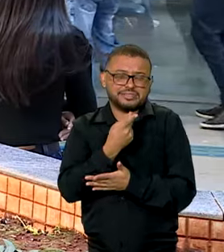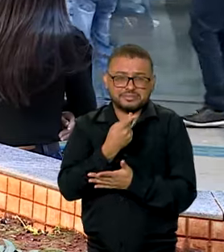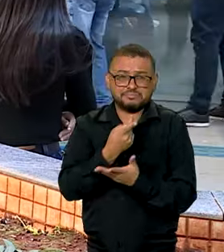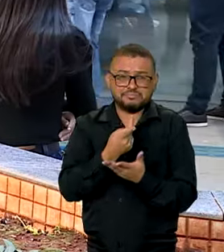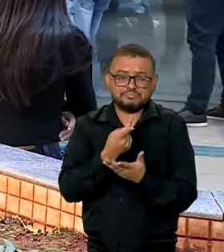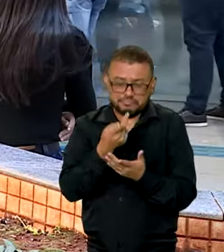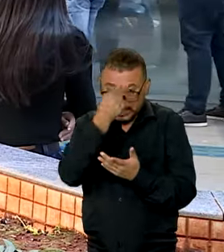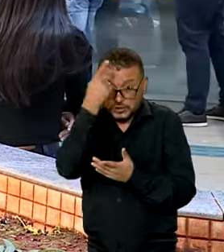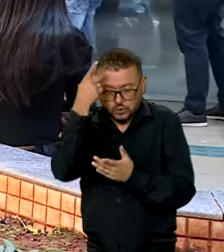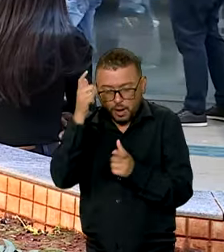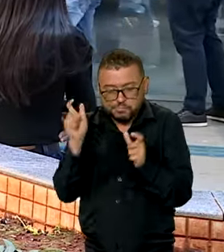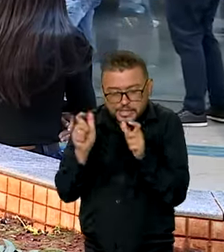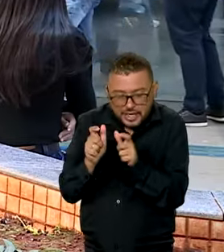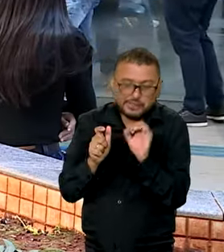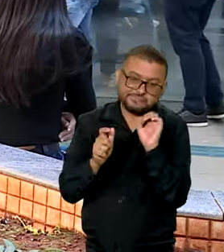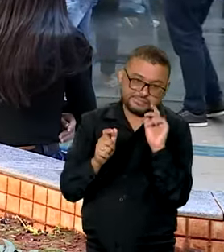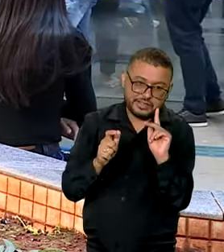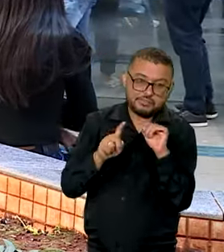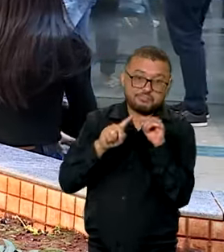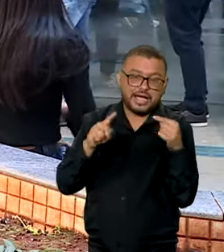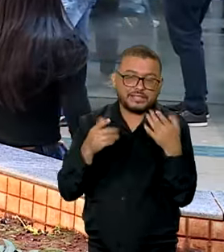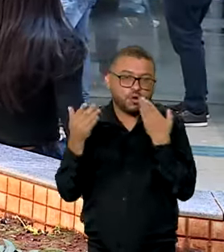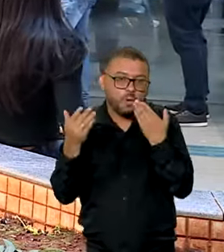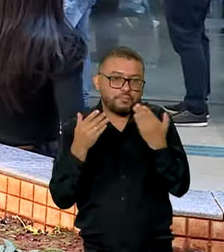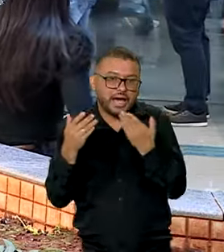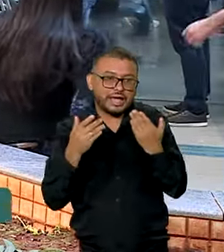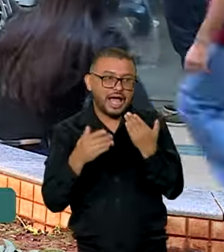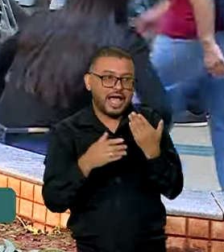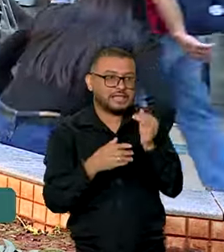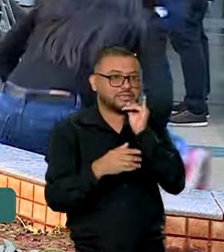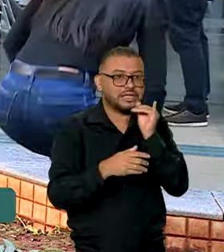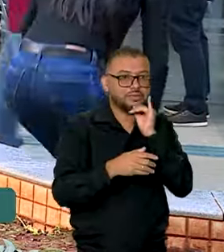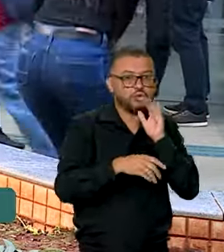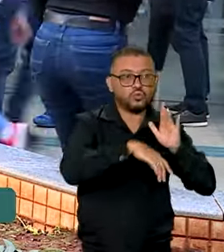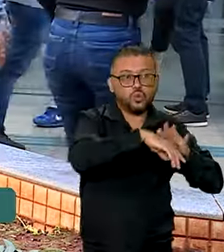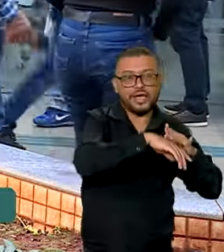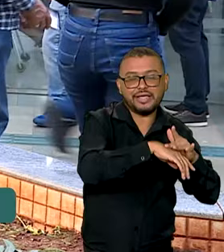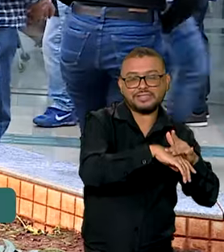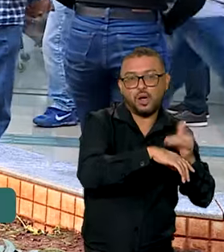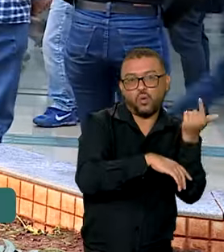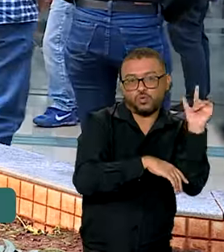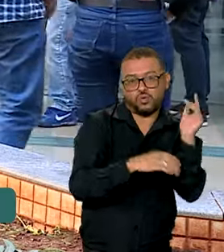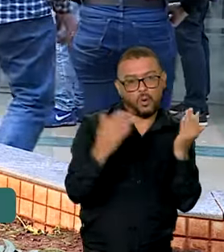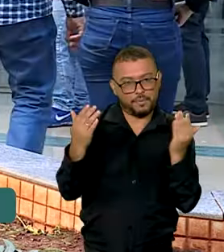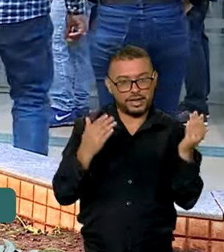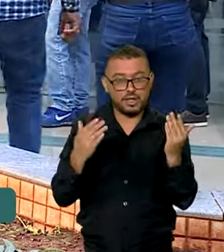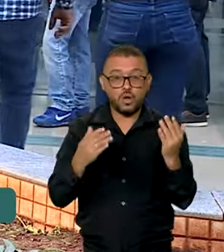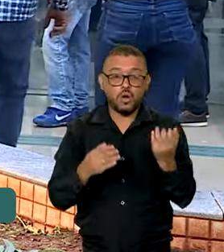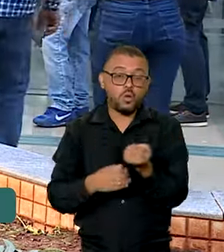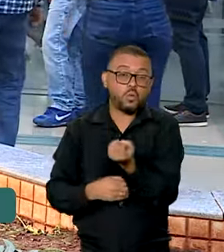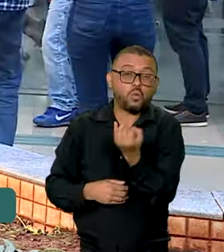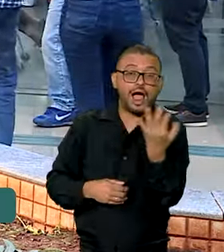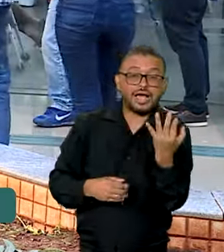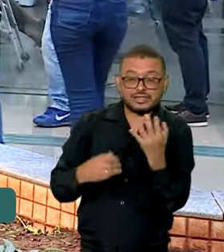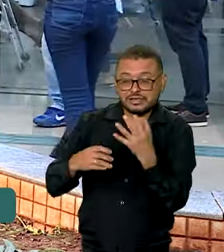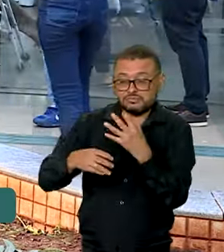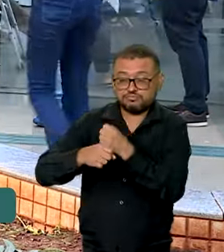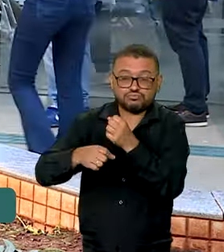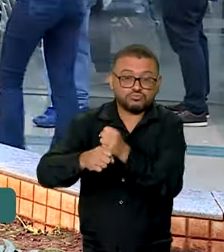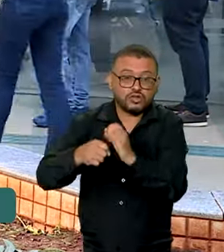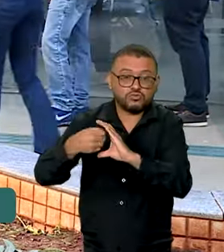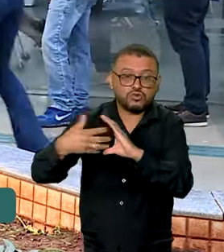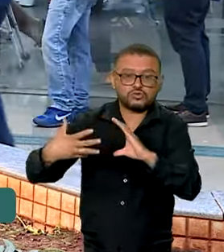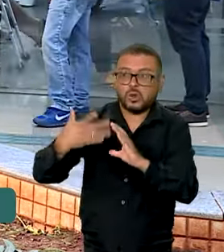relativamente pequeno de pessoas em comparação com doenças mais comuns. O número exato de doenças raras não